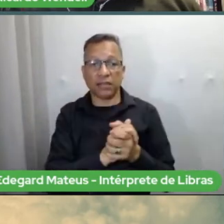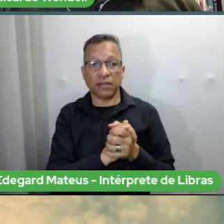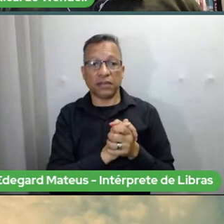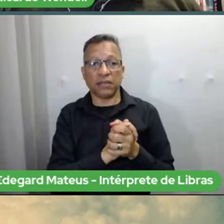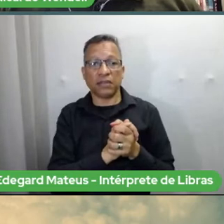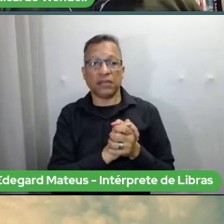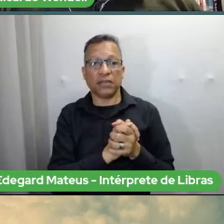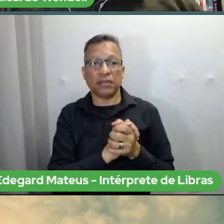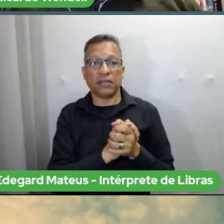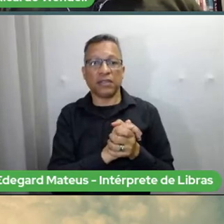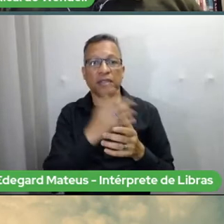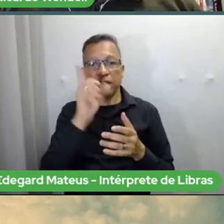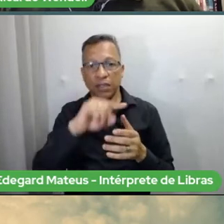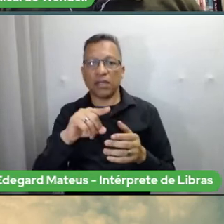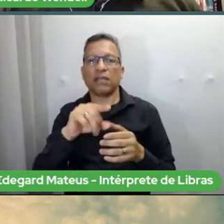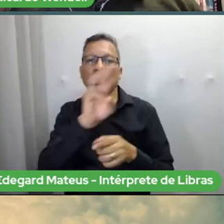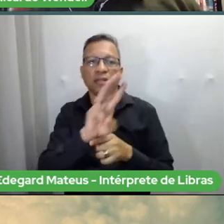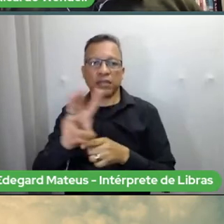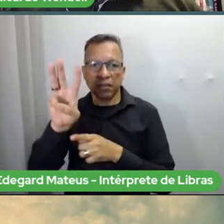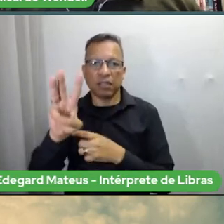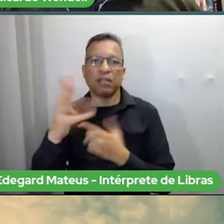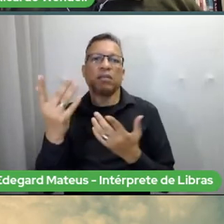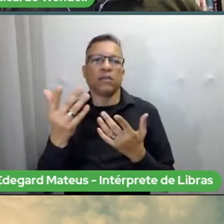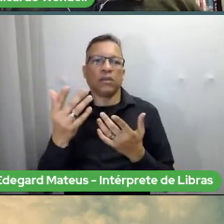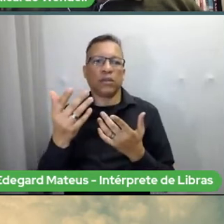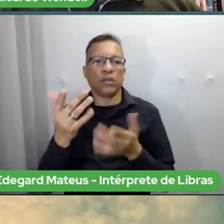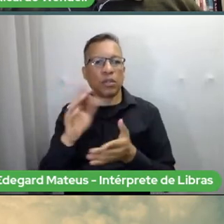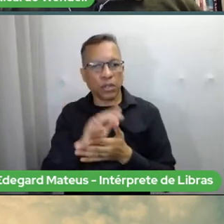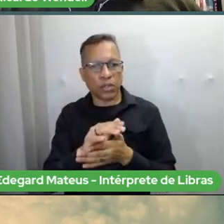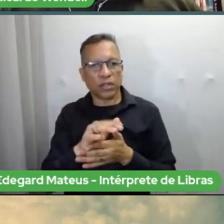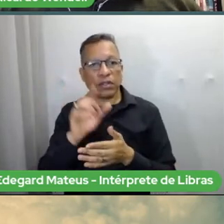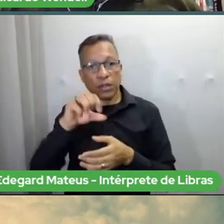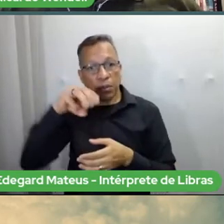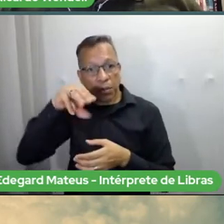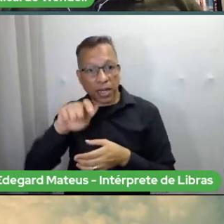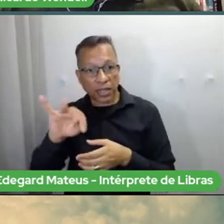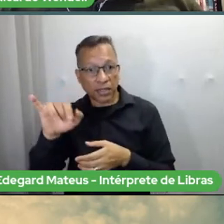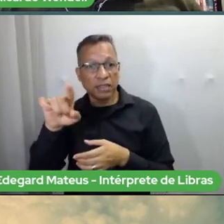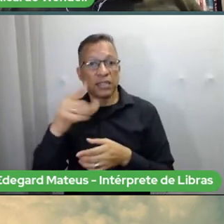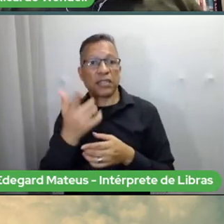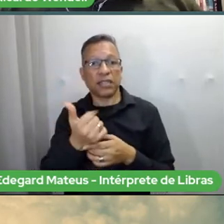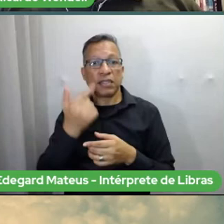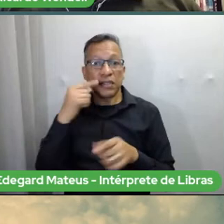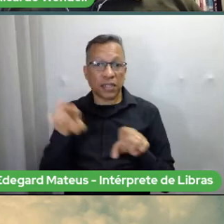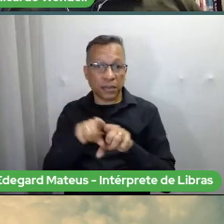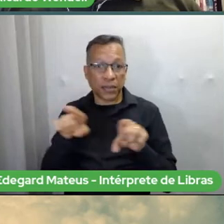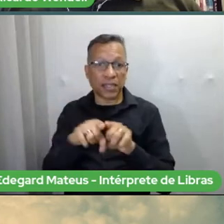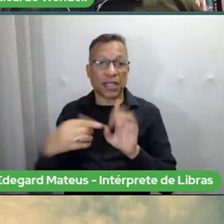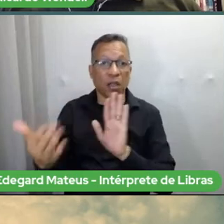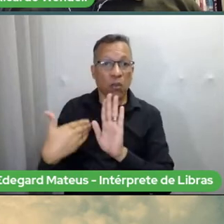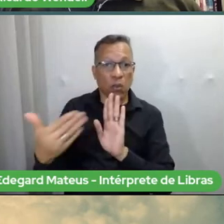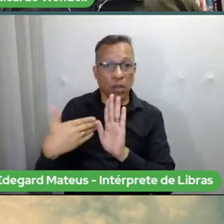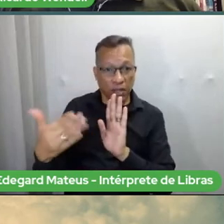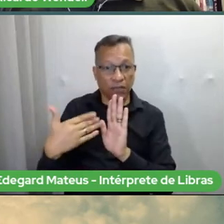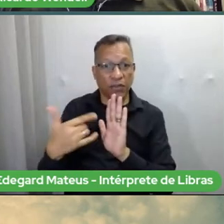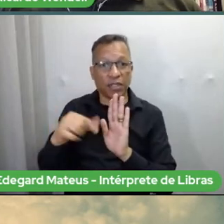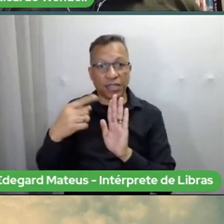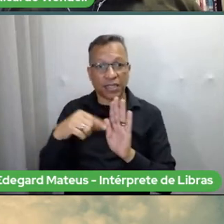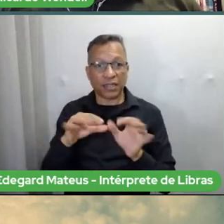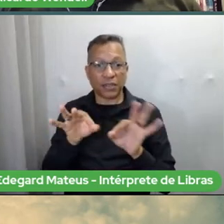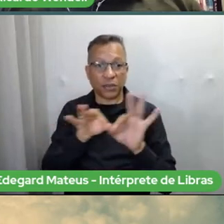no nosso site, no site da Jamac, no site do Martin Fowler. Tem um livro da Jamac que está sendo desenvolvido, então vocês podem